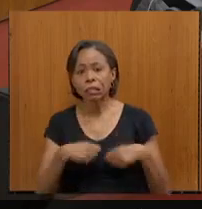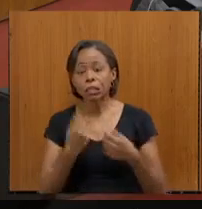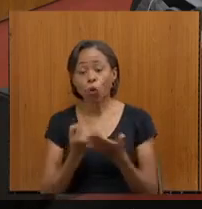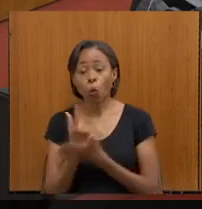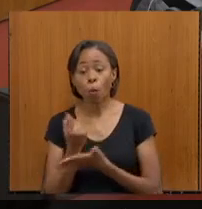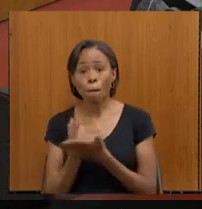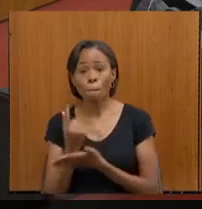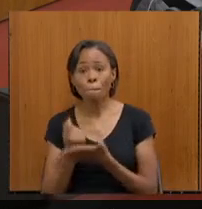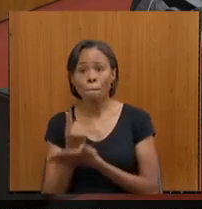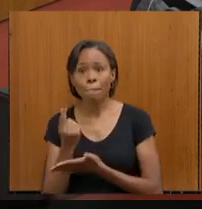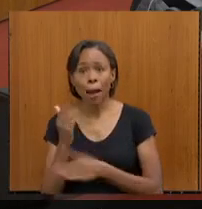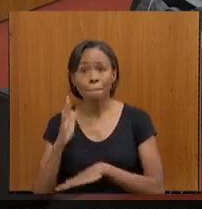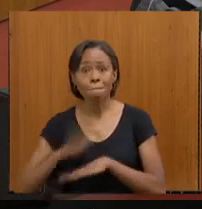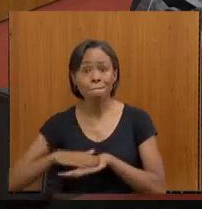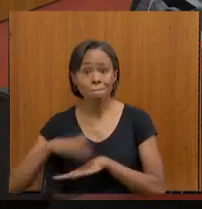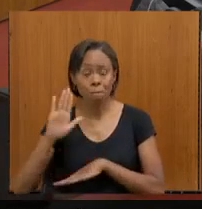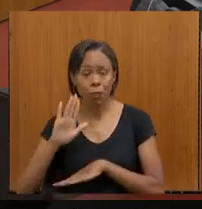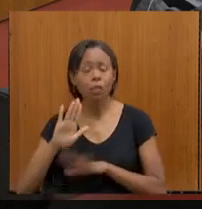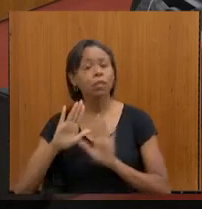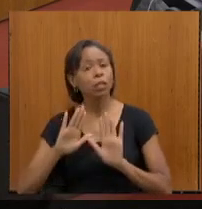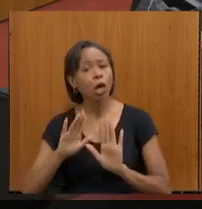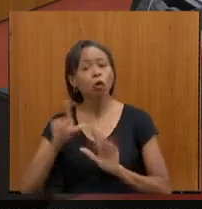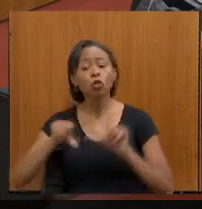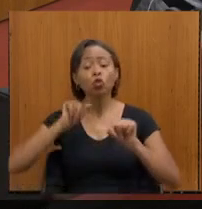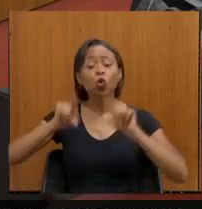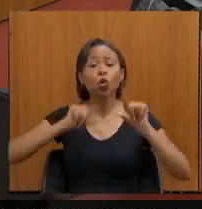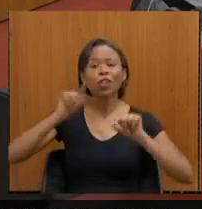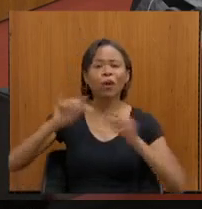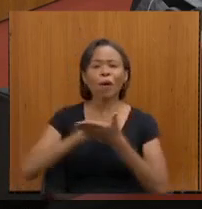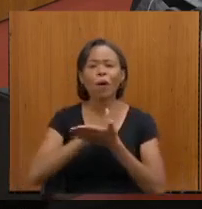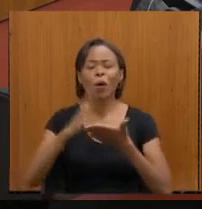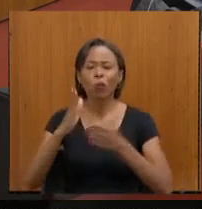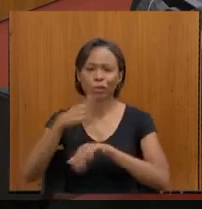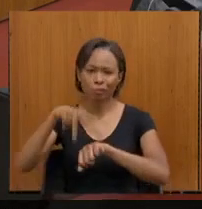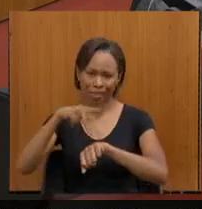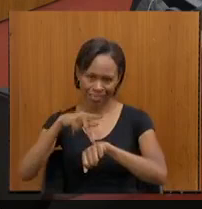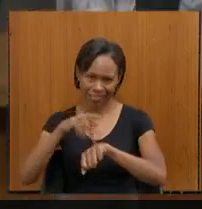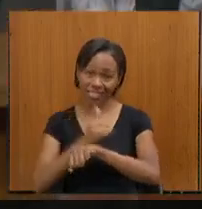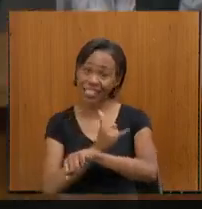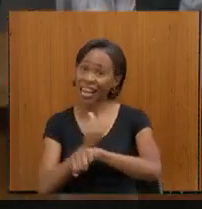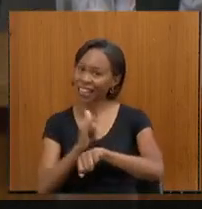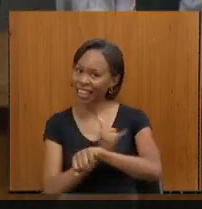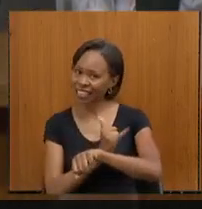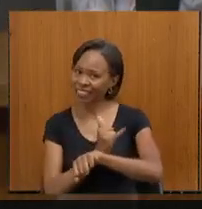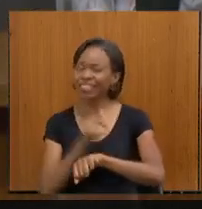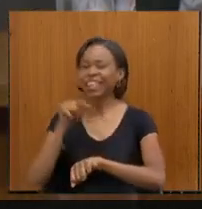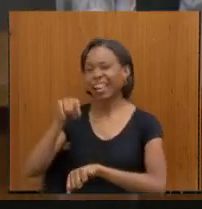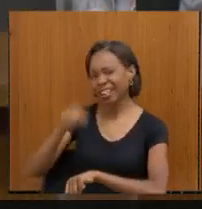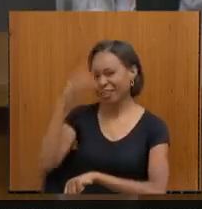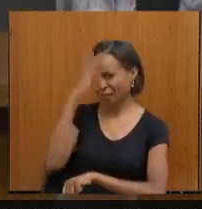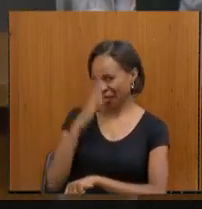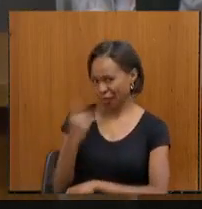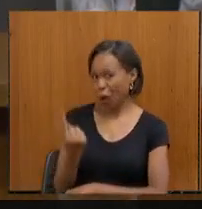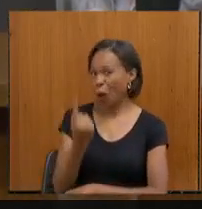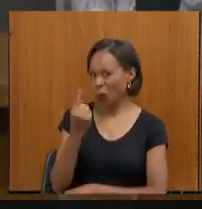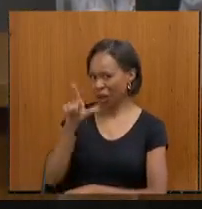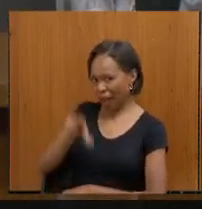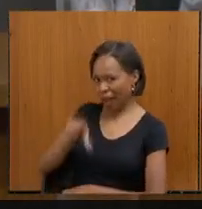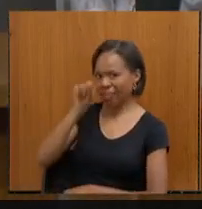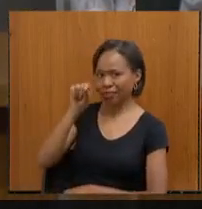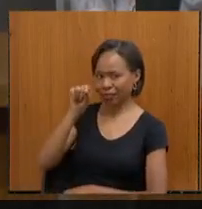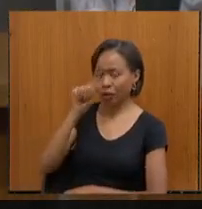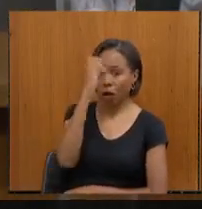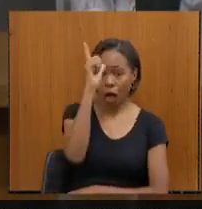importar muito ela elegeu alguns países estratégicos de Brasil é um deles e vai por quê